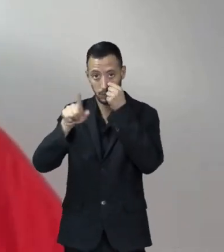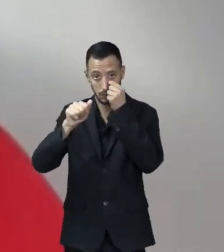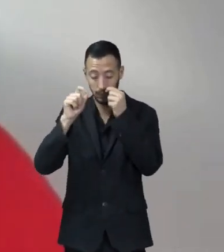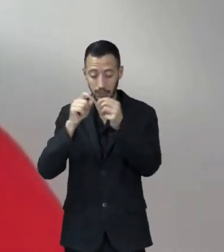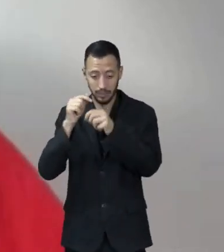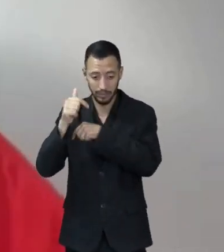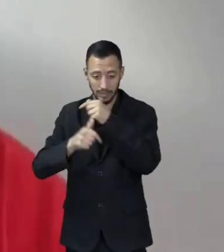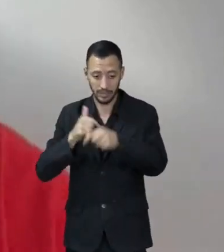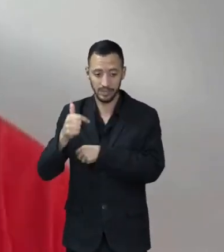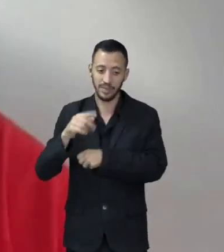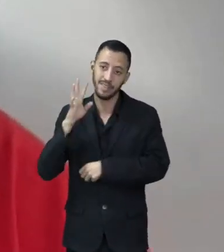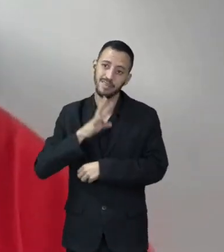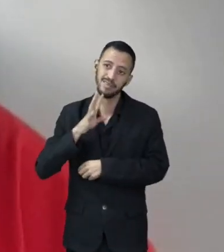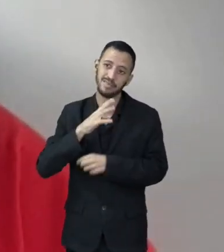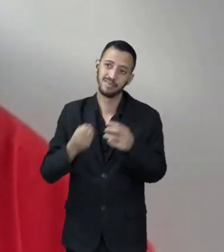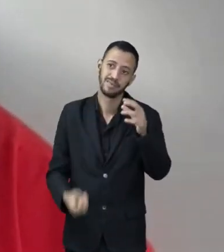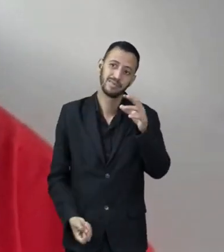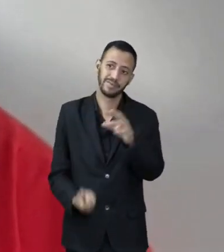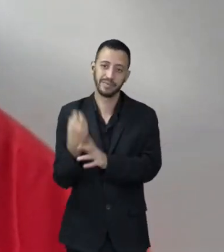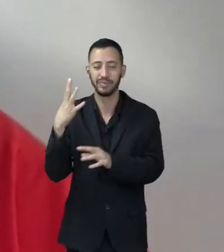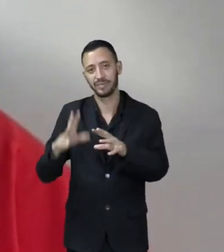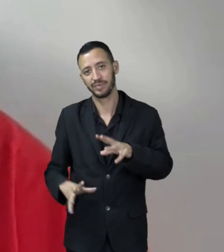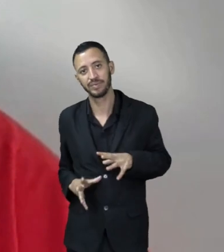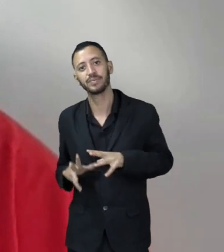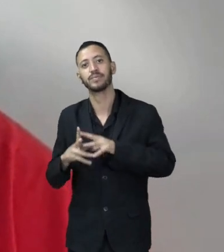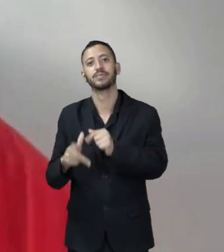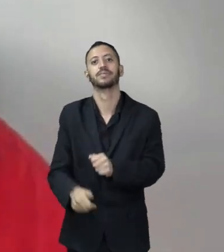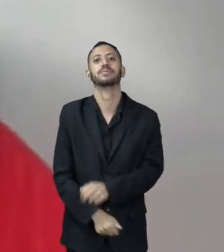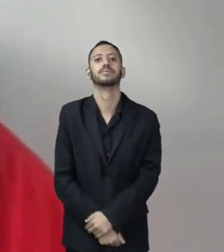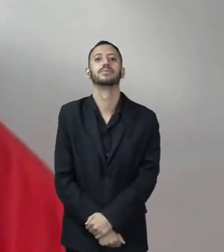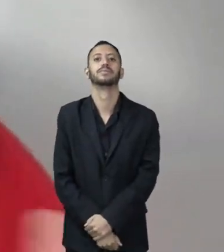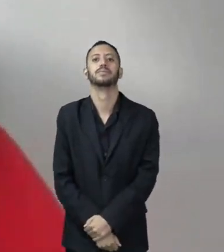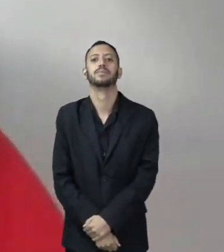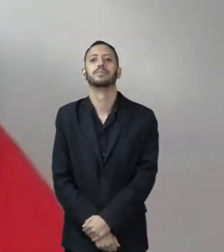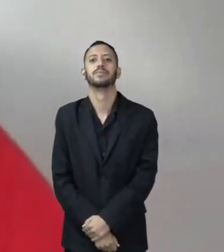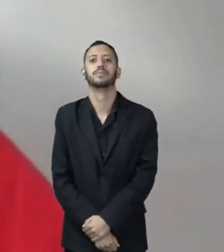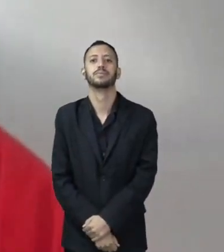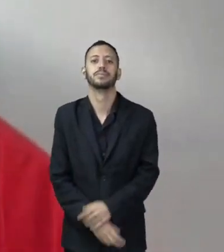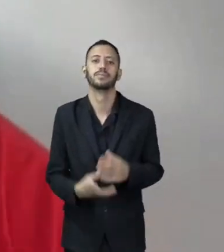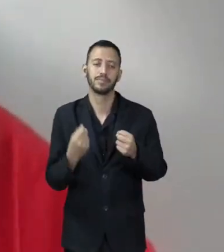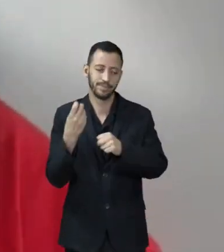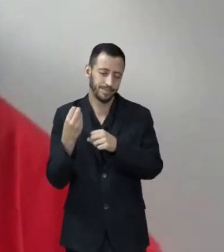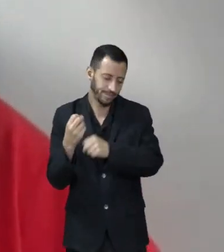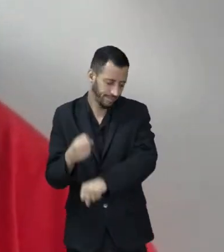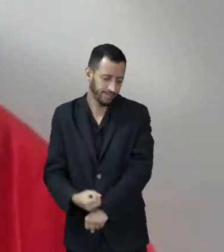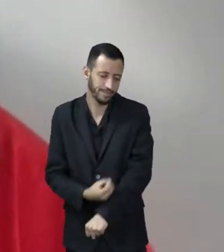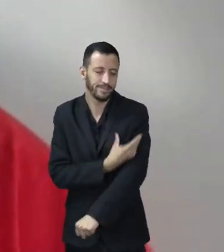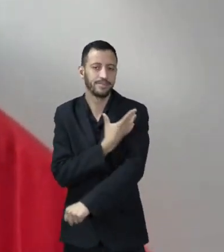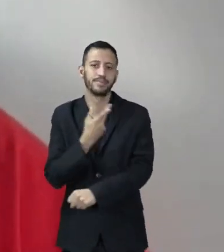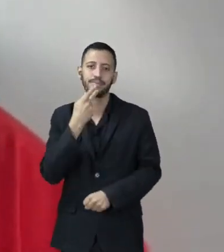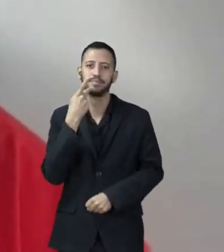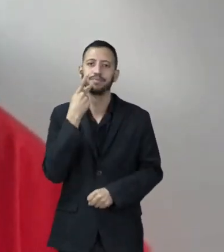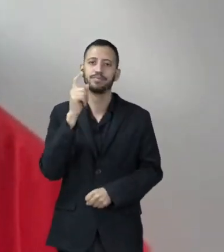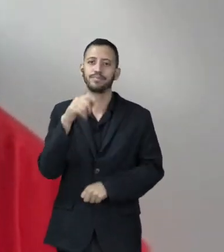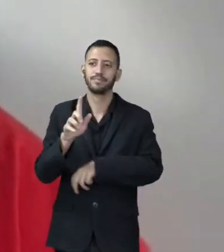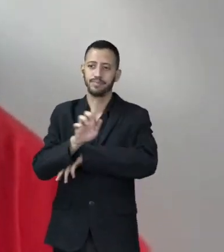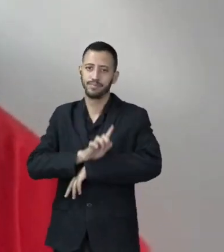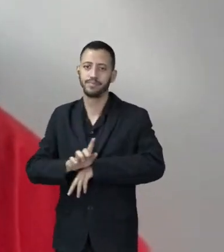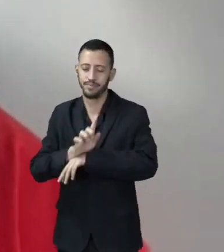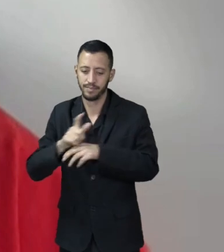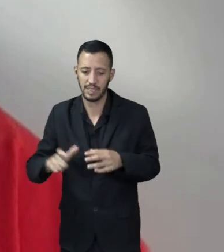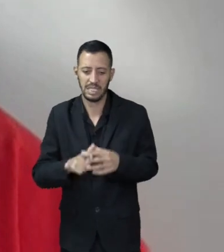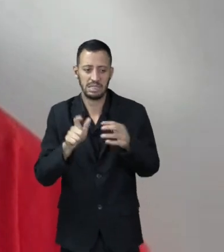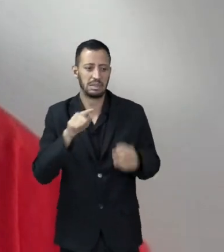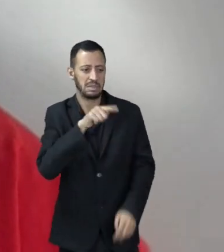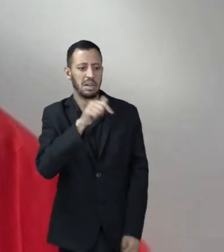pela alegria dessa mulher poder lançar tudo, né? É muito emocionante falar sobre isso, essa gestão dessa grande